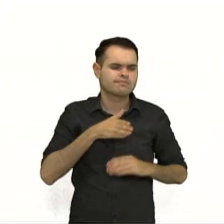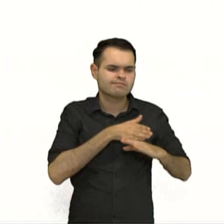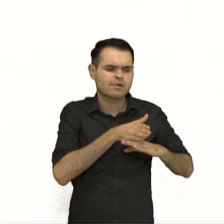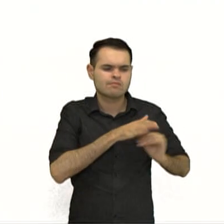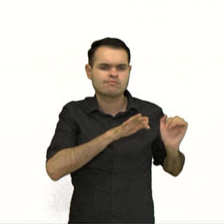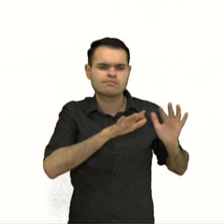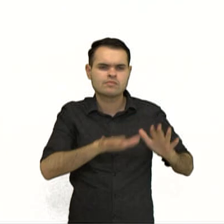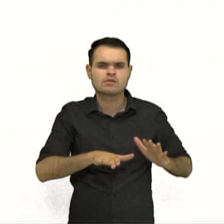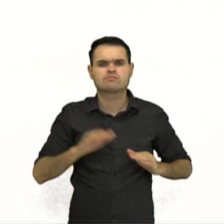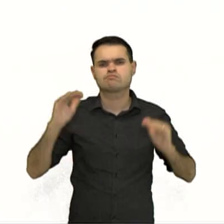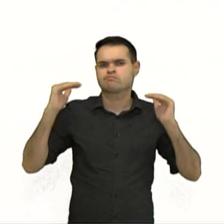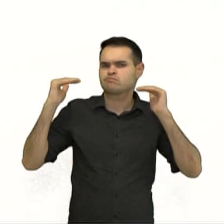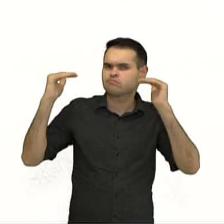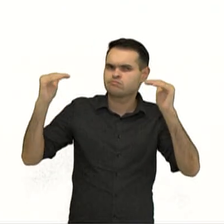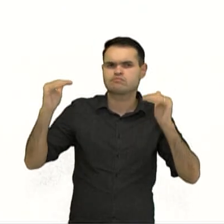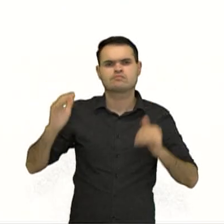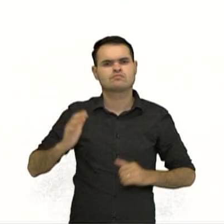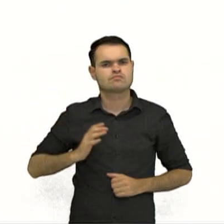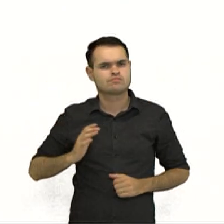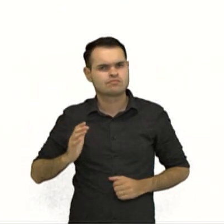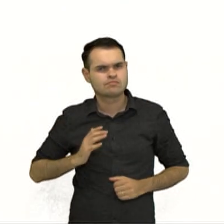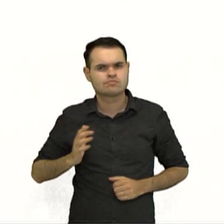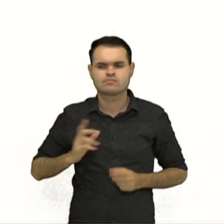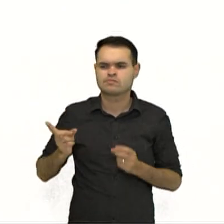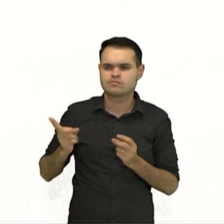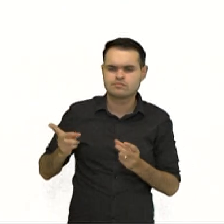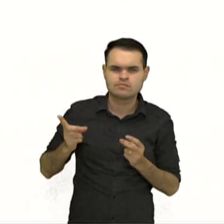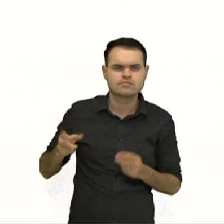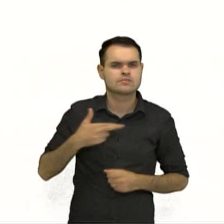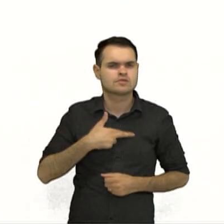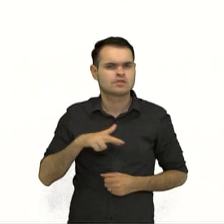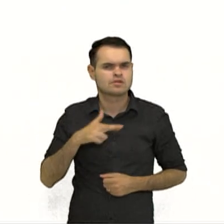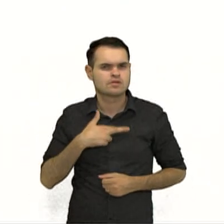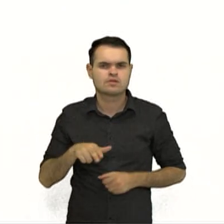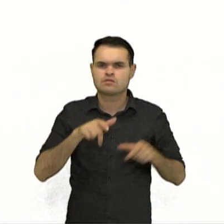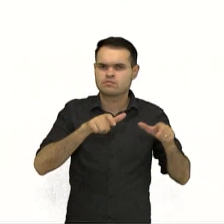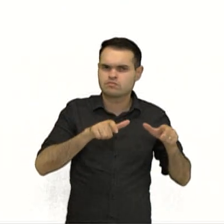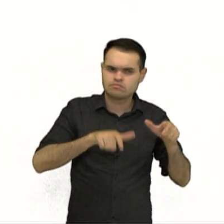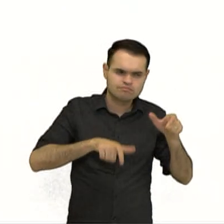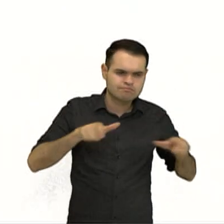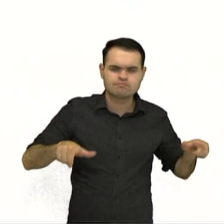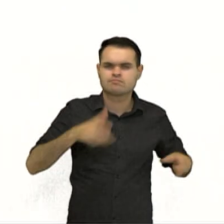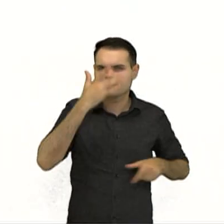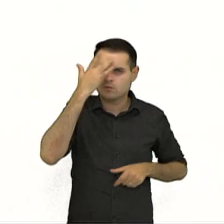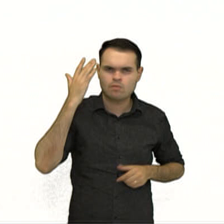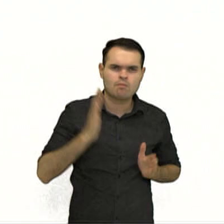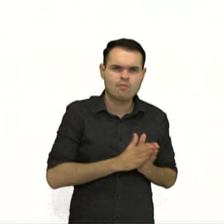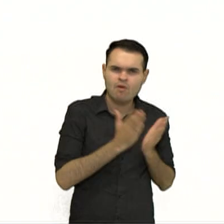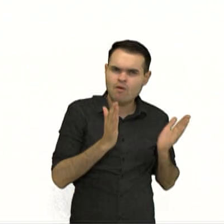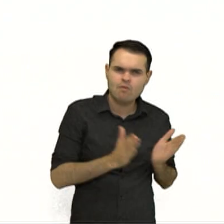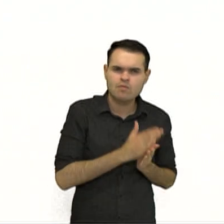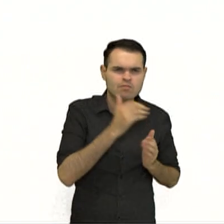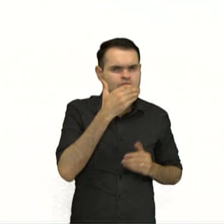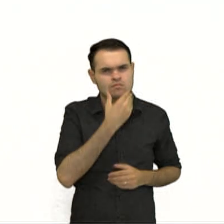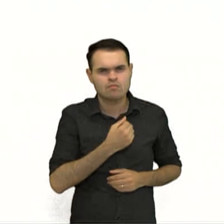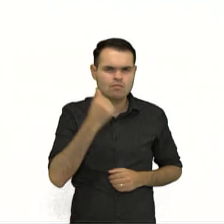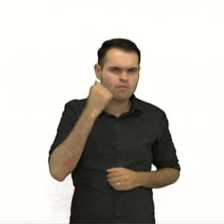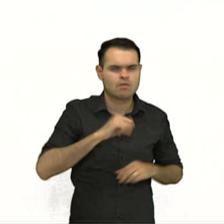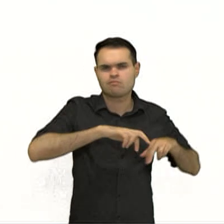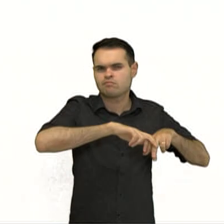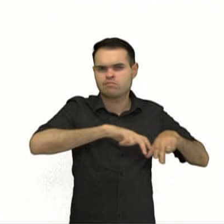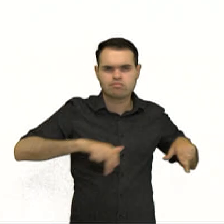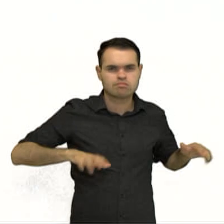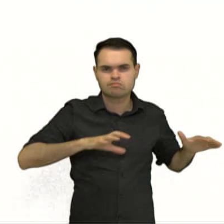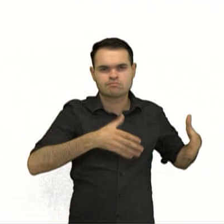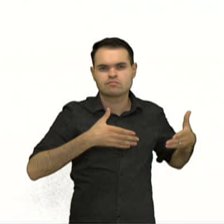religiosos, comerciantes, camponeses, né? Compunham, homens e mulheres compunham as cruzadas. Aqui, ó,